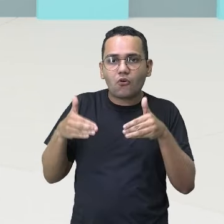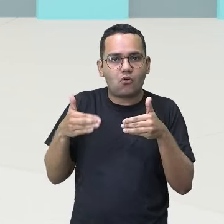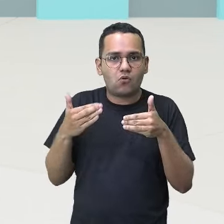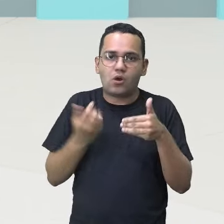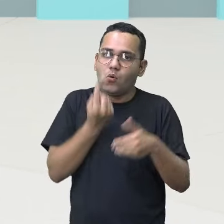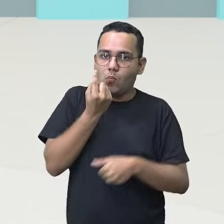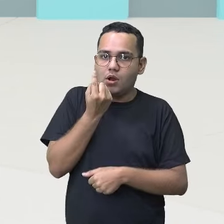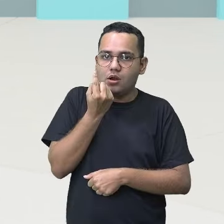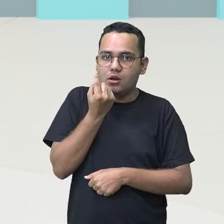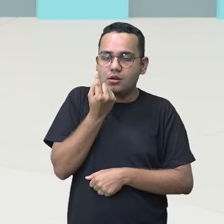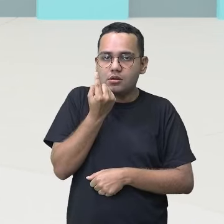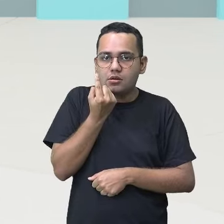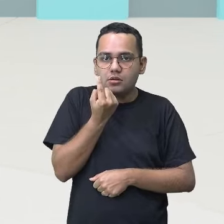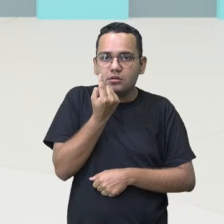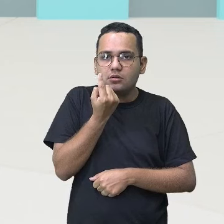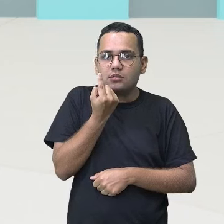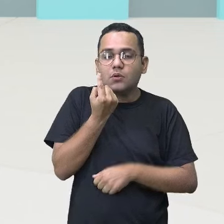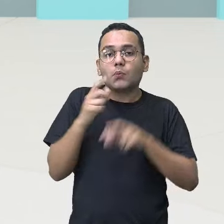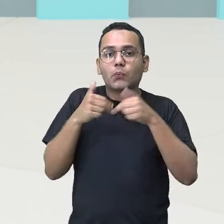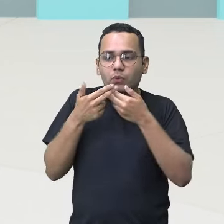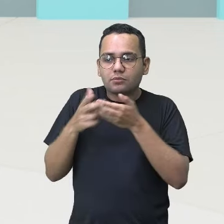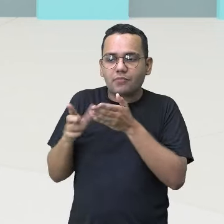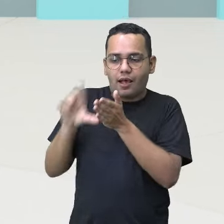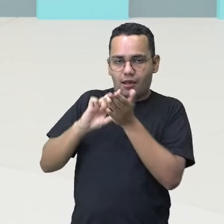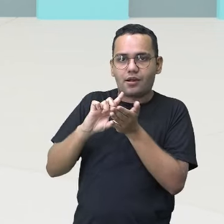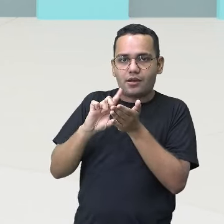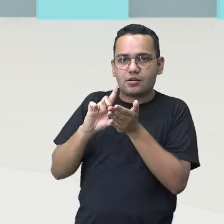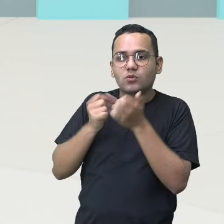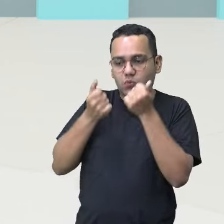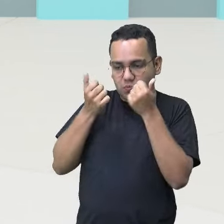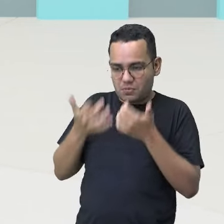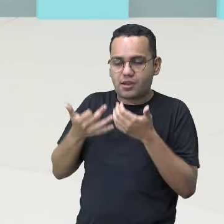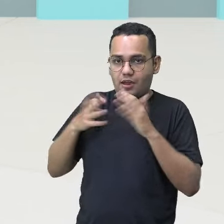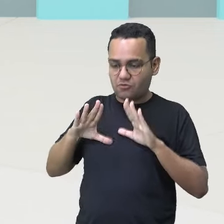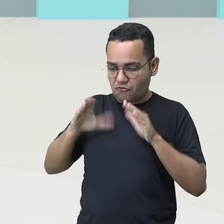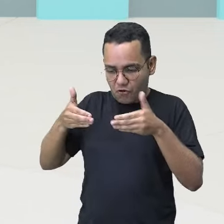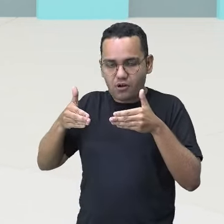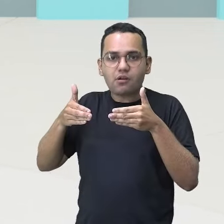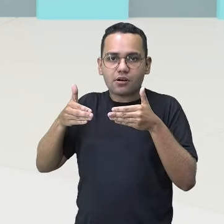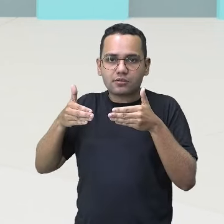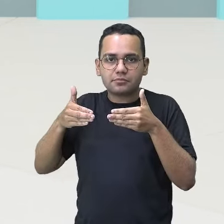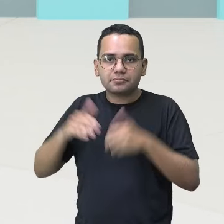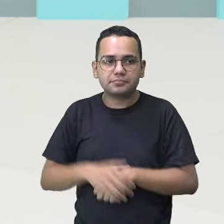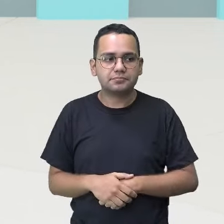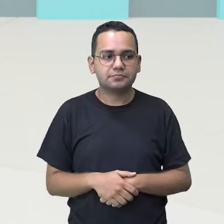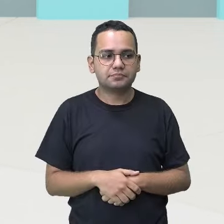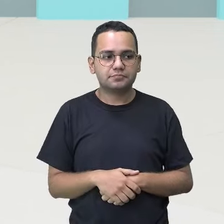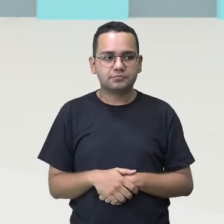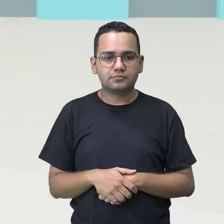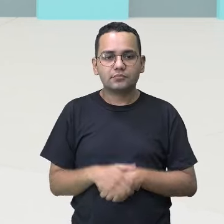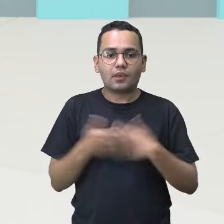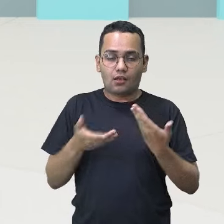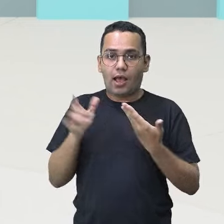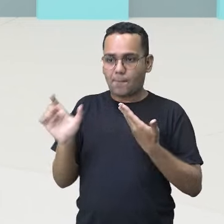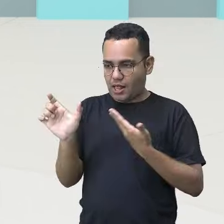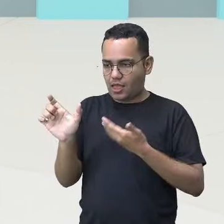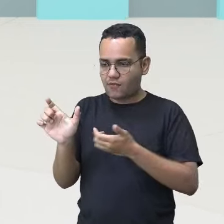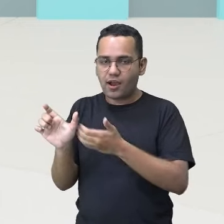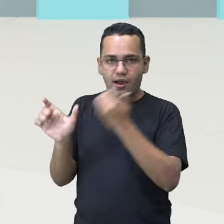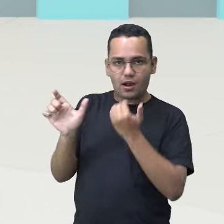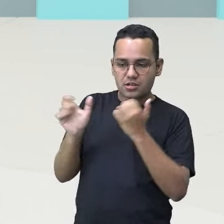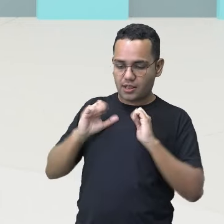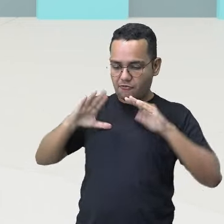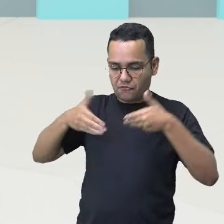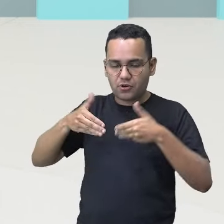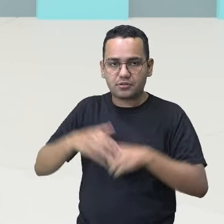então de fato eu estou restringindo o antecedente ou seja o termo anterior Beleza então só repetindo